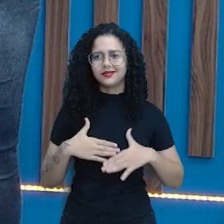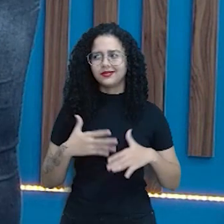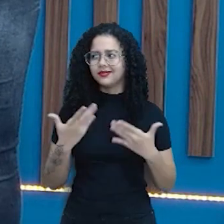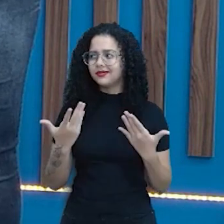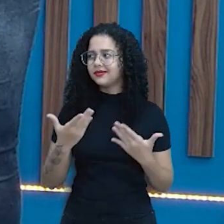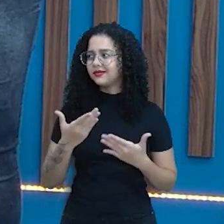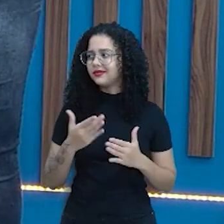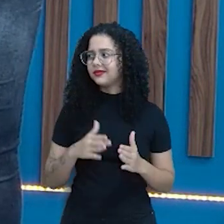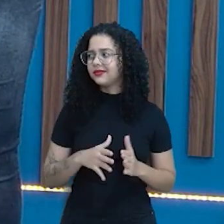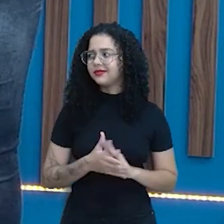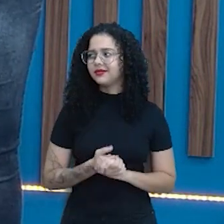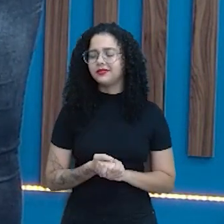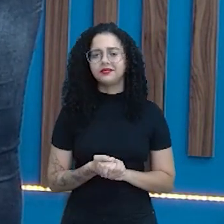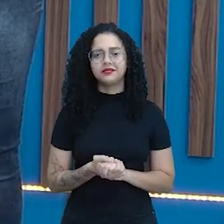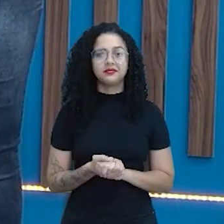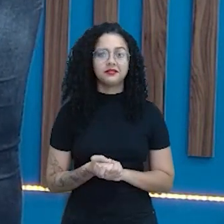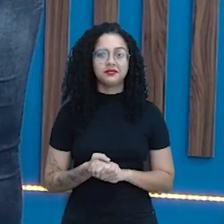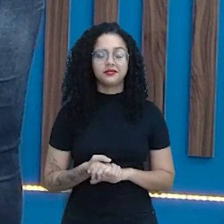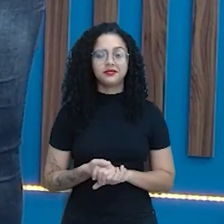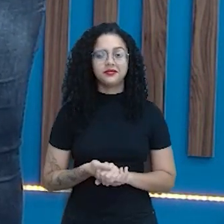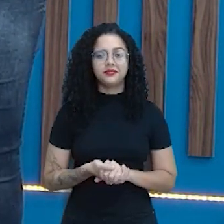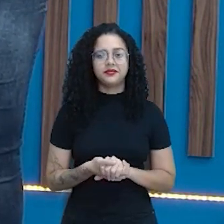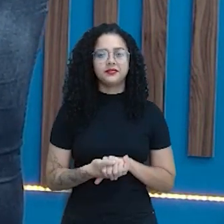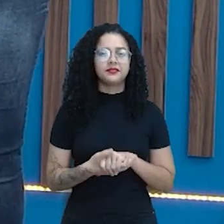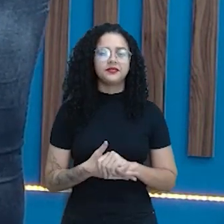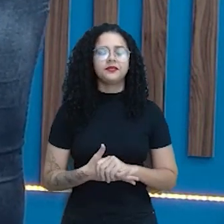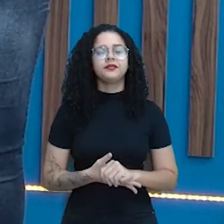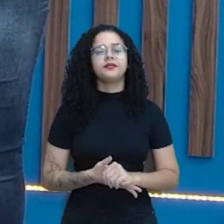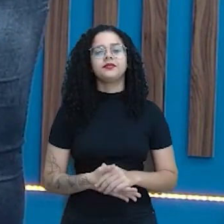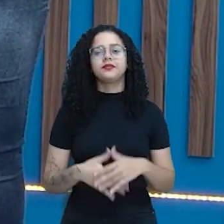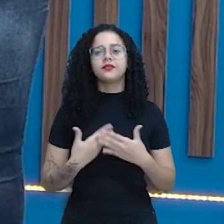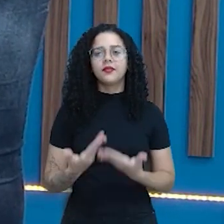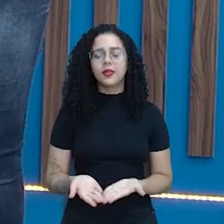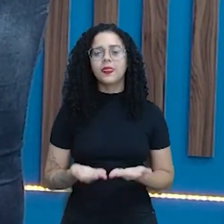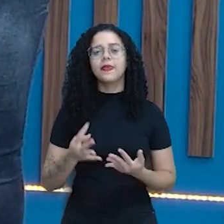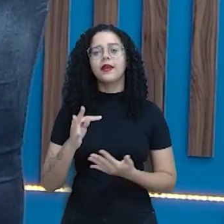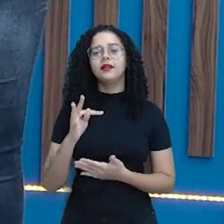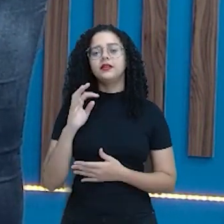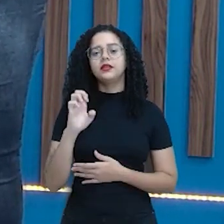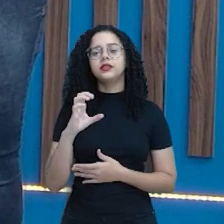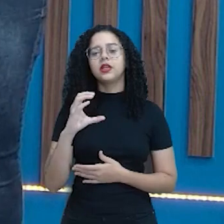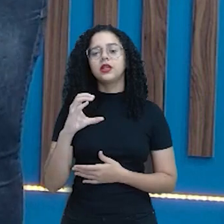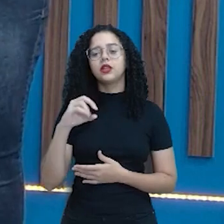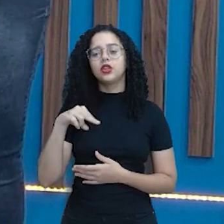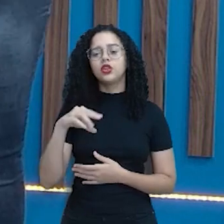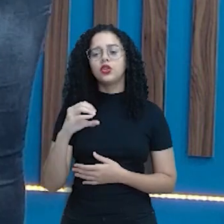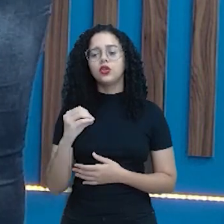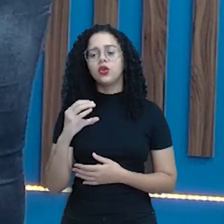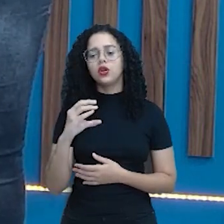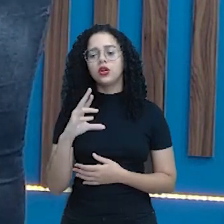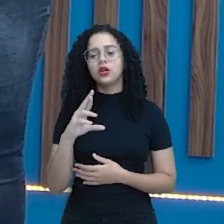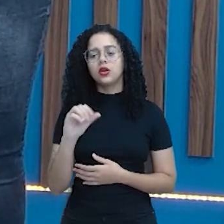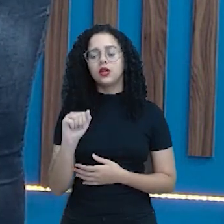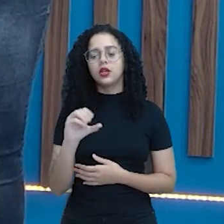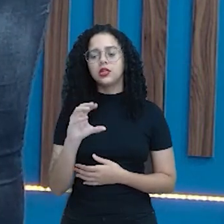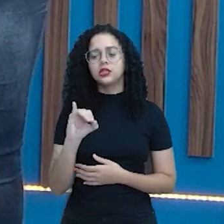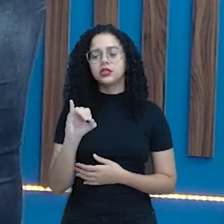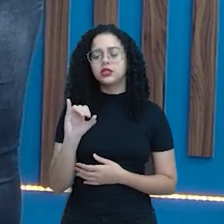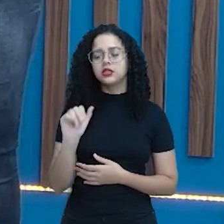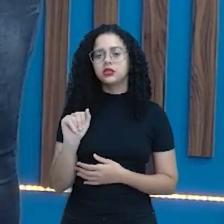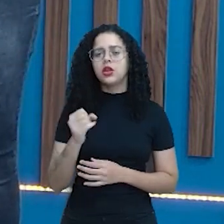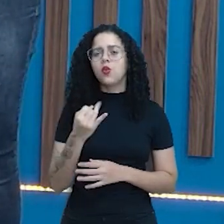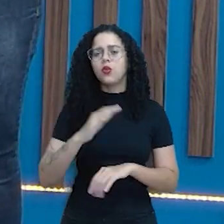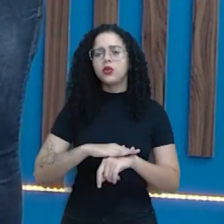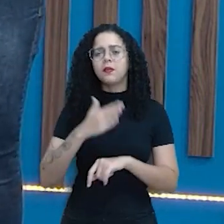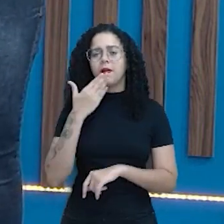homem, né, de uma mulher, de um ser humano, enfim. Então, é a tecnocracia quando ela traz isso de quanto mais melhor, quanto